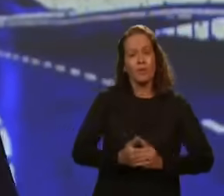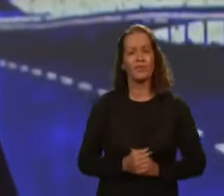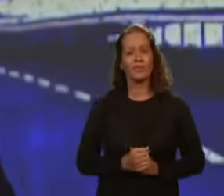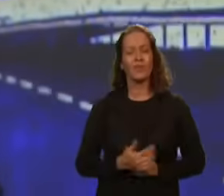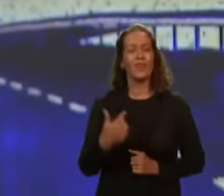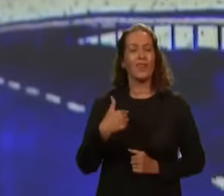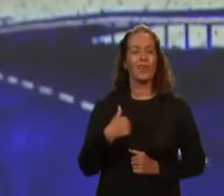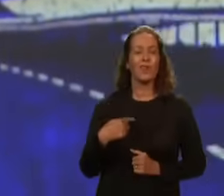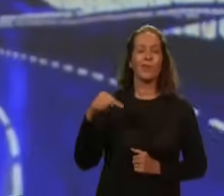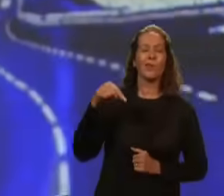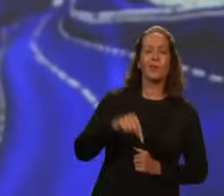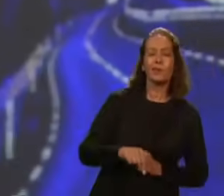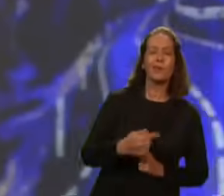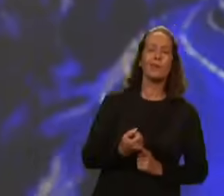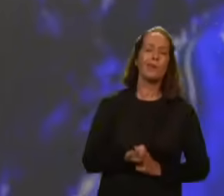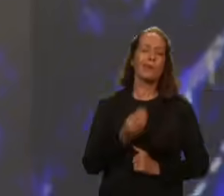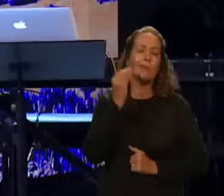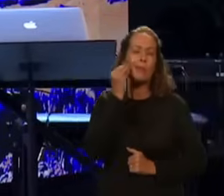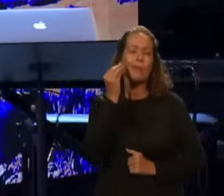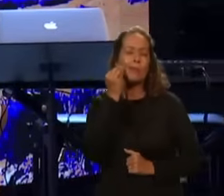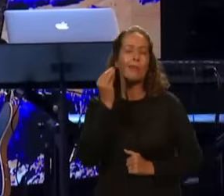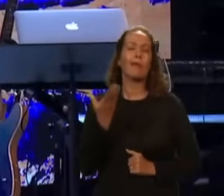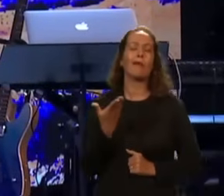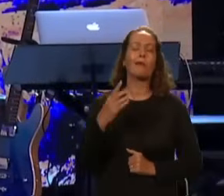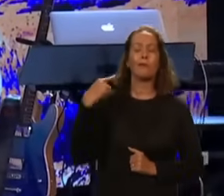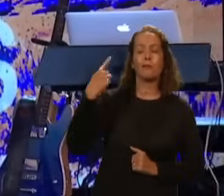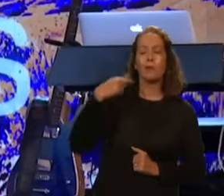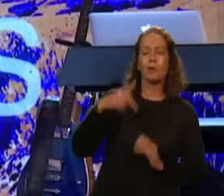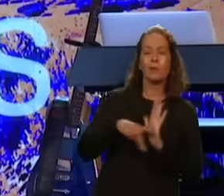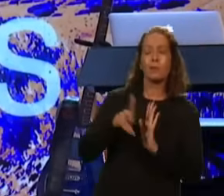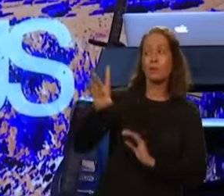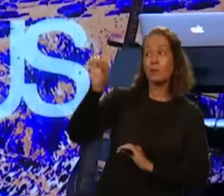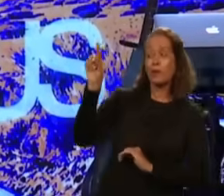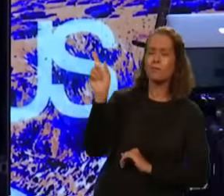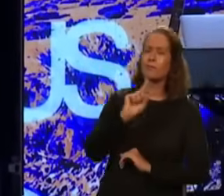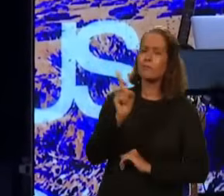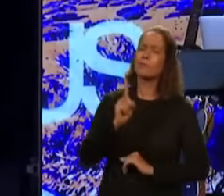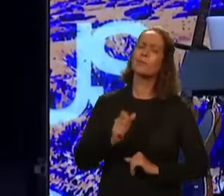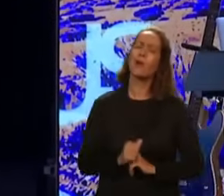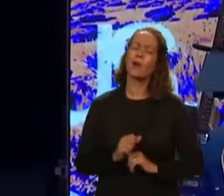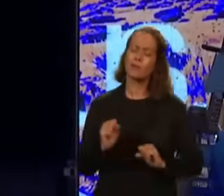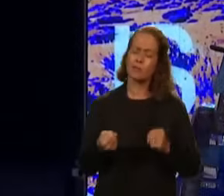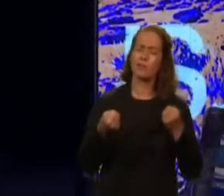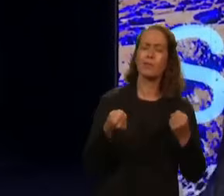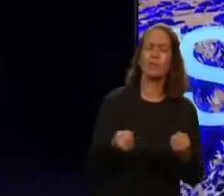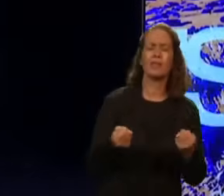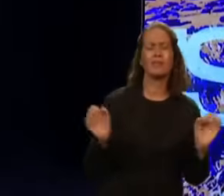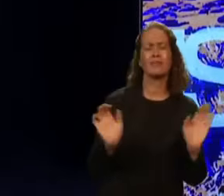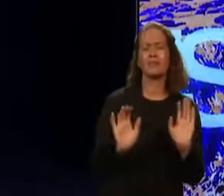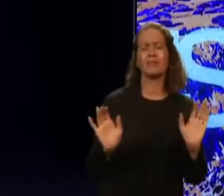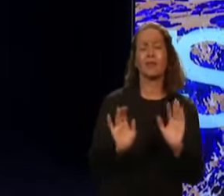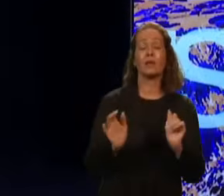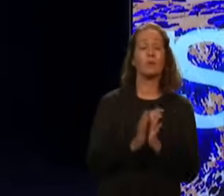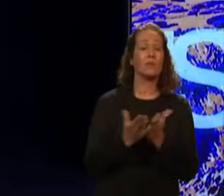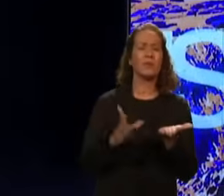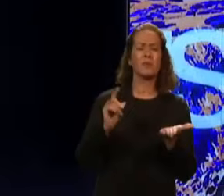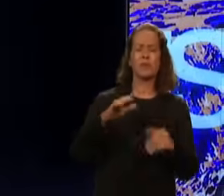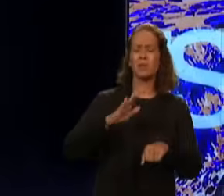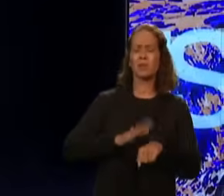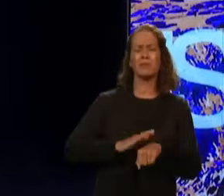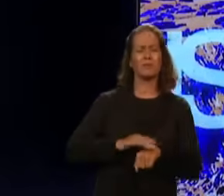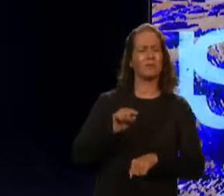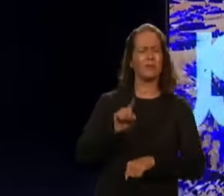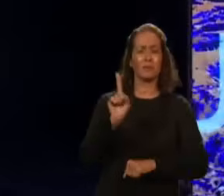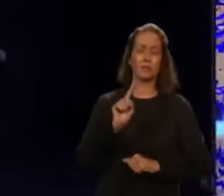tentando ser o advogado de Deus, não estou aqui para defendê-lo, até porque a Bíblia nunca faz isso. Eu amo a Bíblia por isso. A Bíblia não